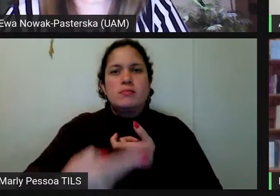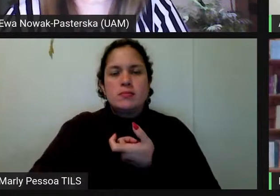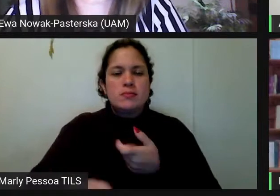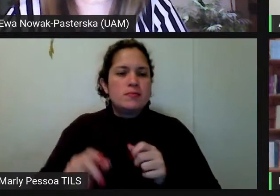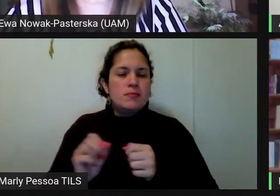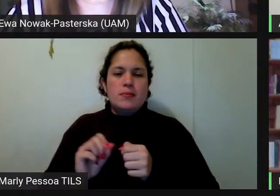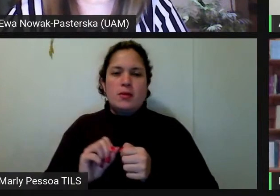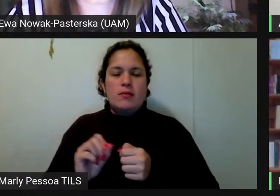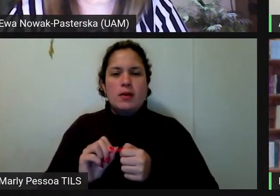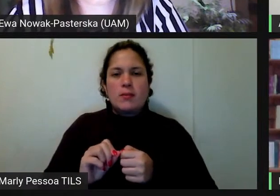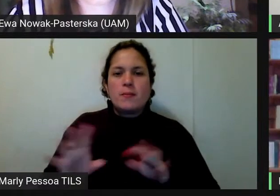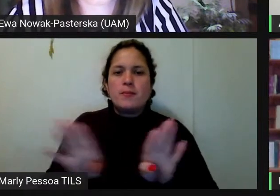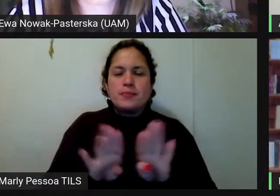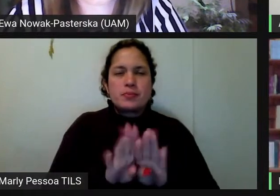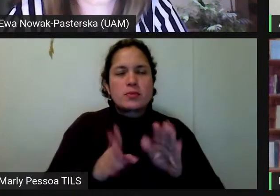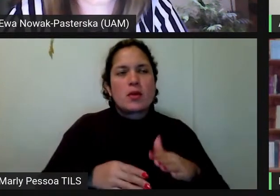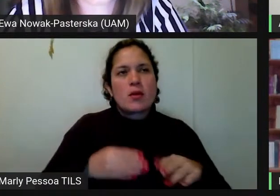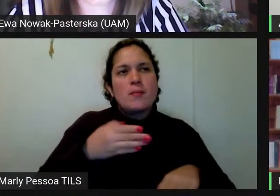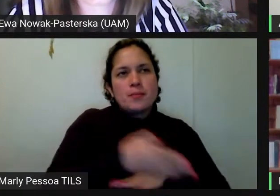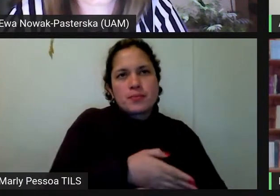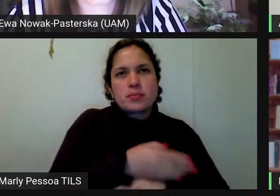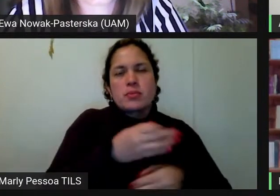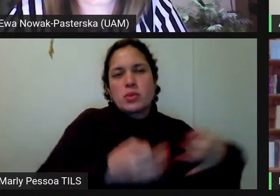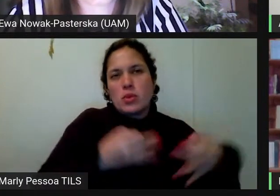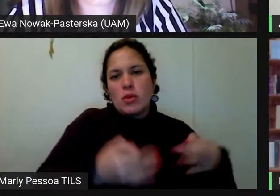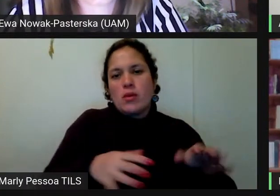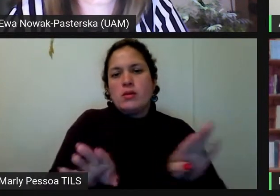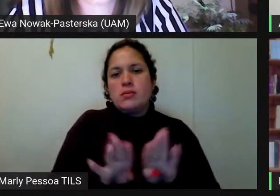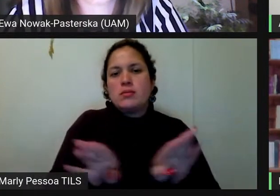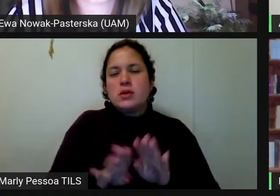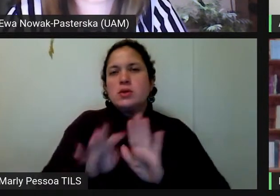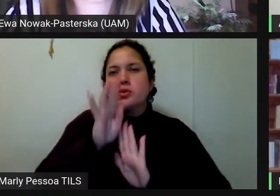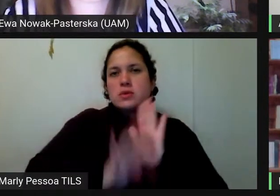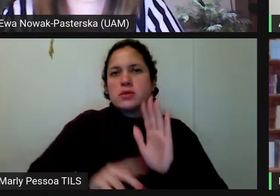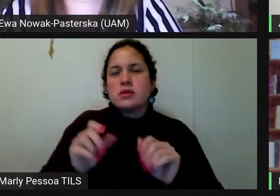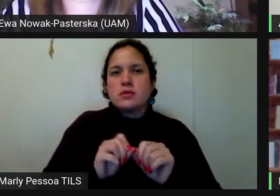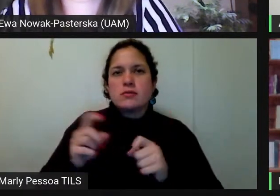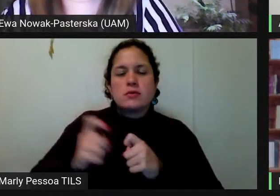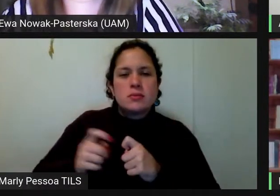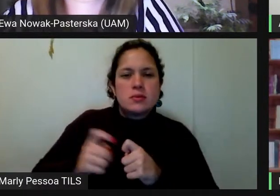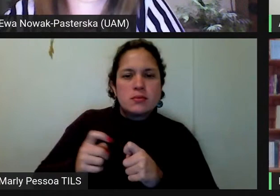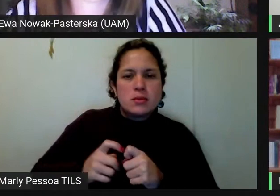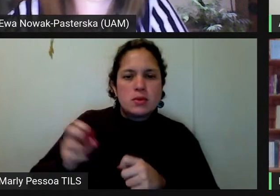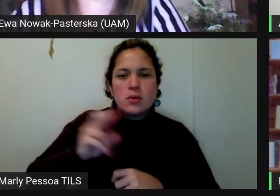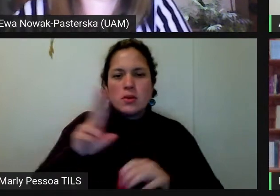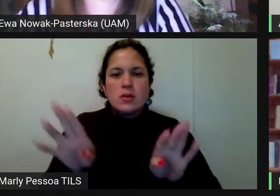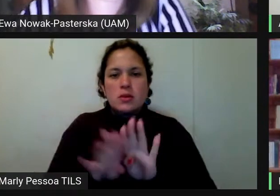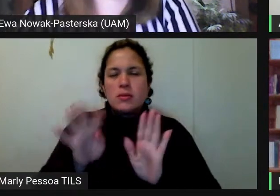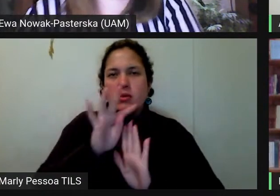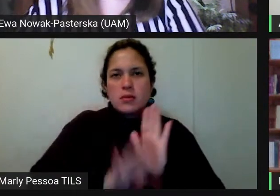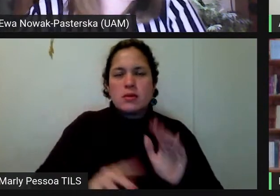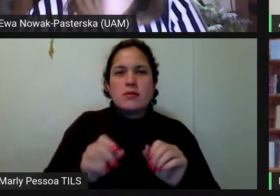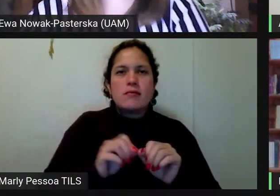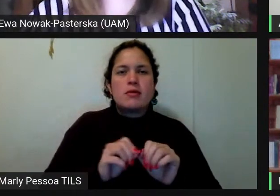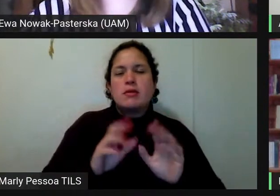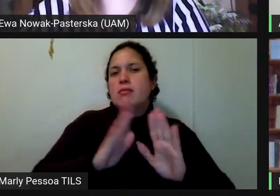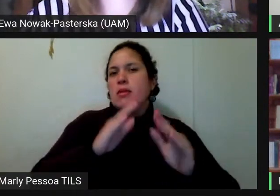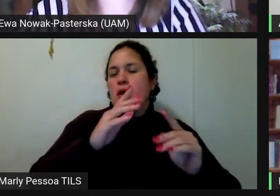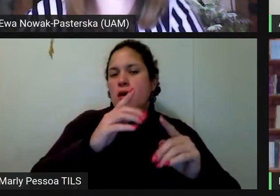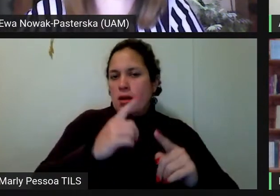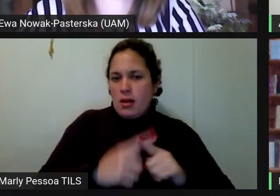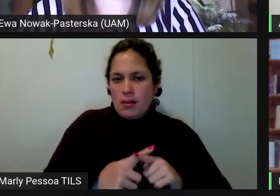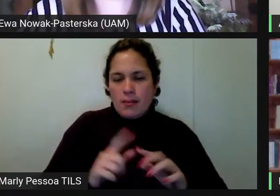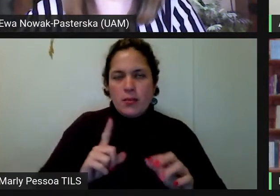Principalmente nos textos jurídicos, nos textos escritos por médicos, os textos que aparecem na igreja, quando tem nomes